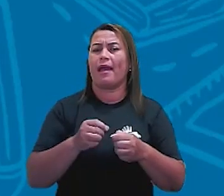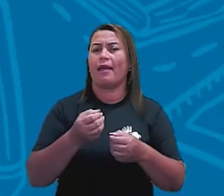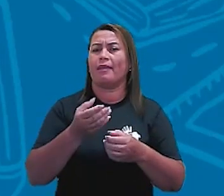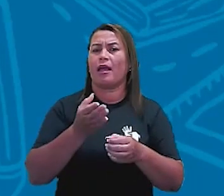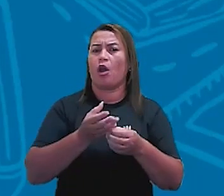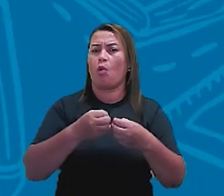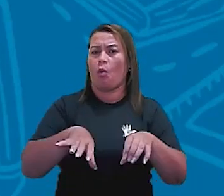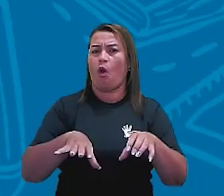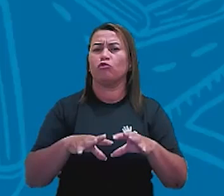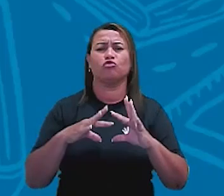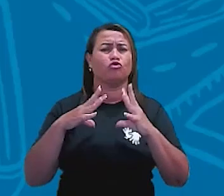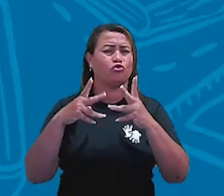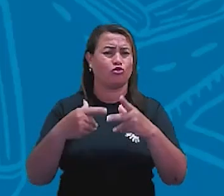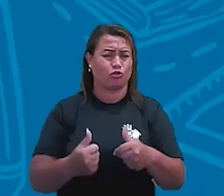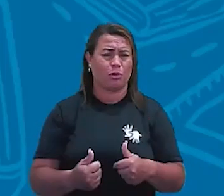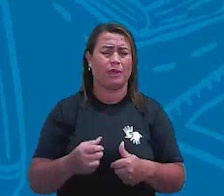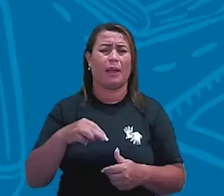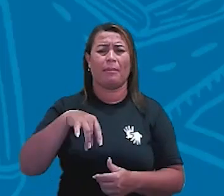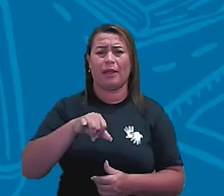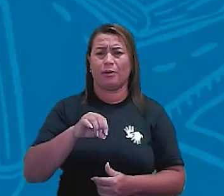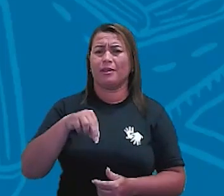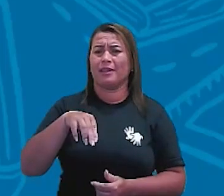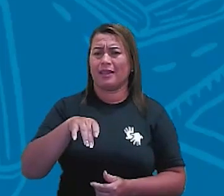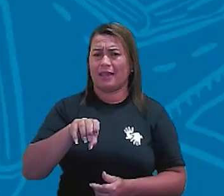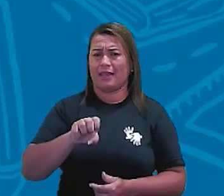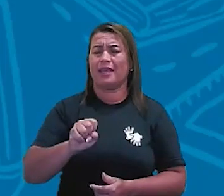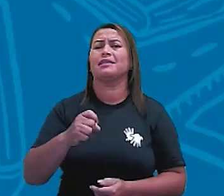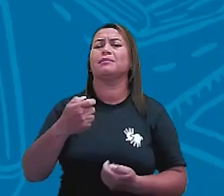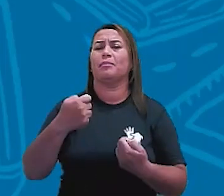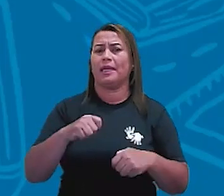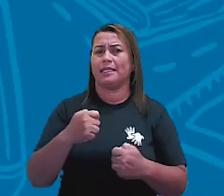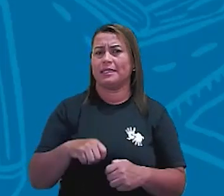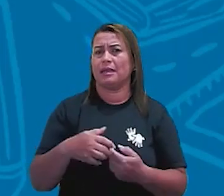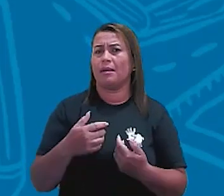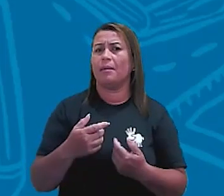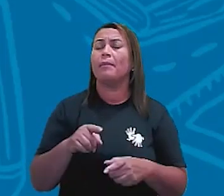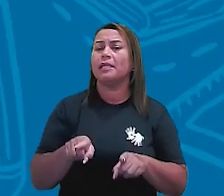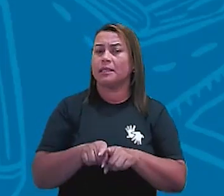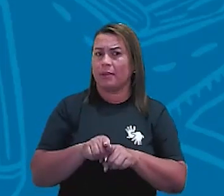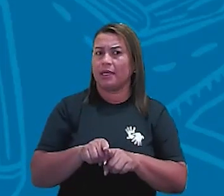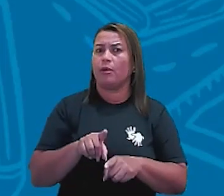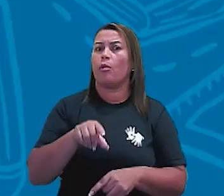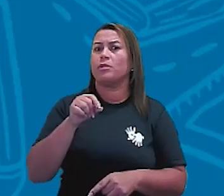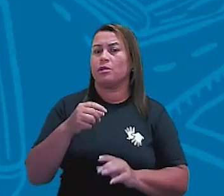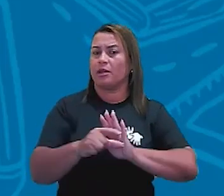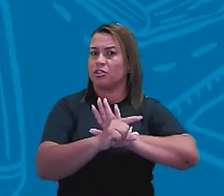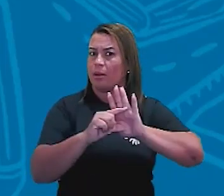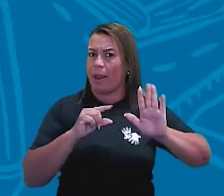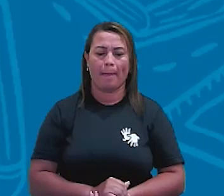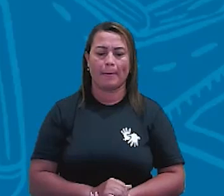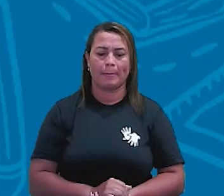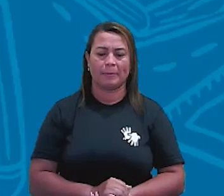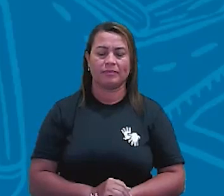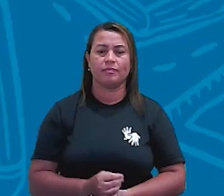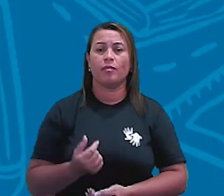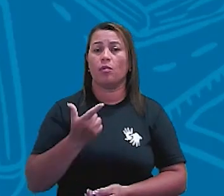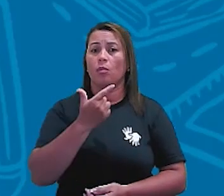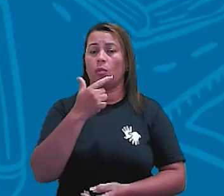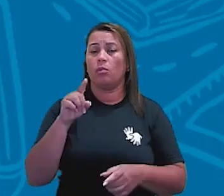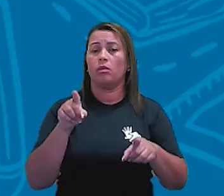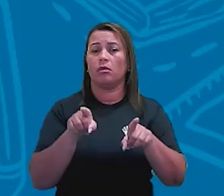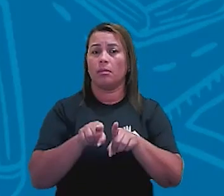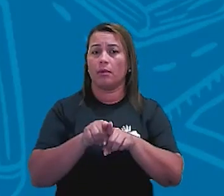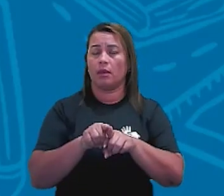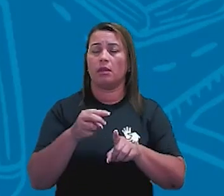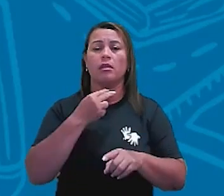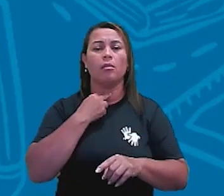maionese deve ter ovos na sua composição. Então, isso aí não seria, né, uma opção também para estar na embalagem. Outra questão também que